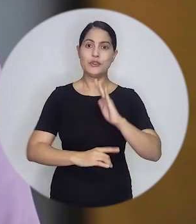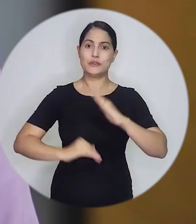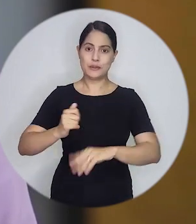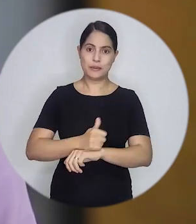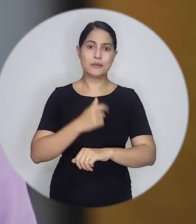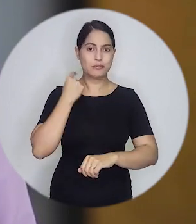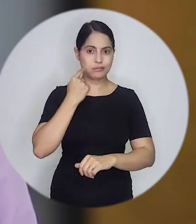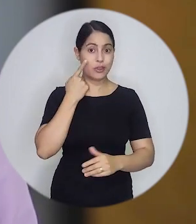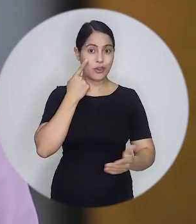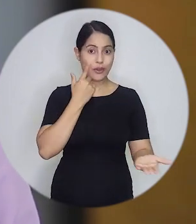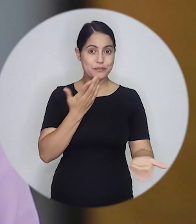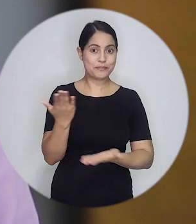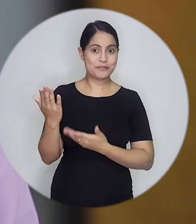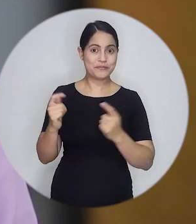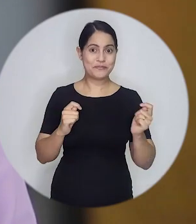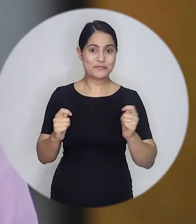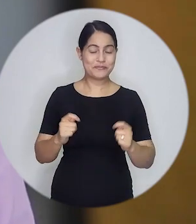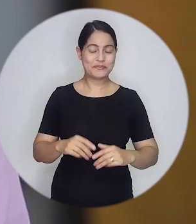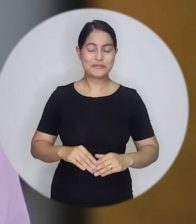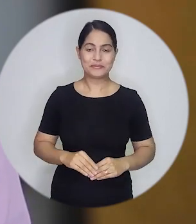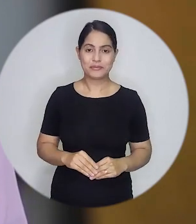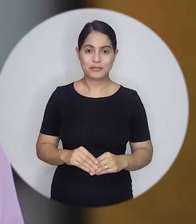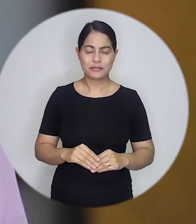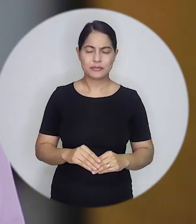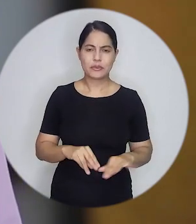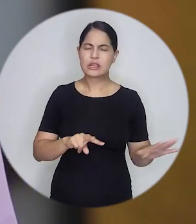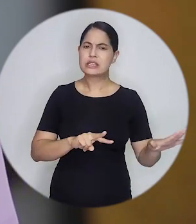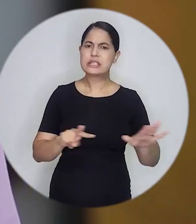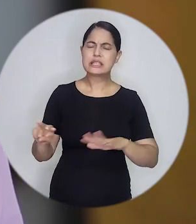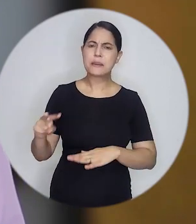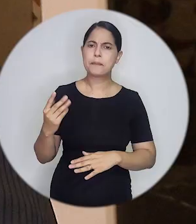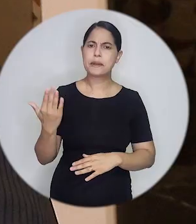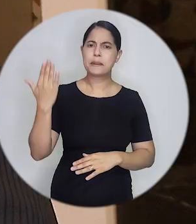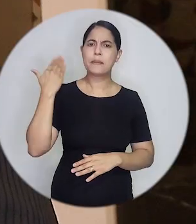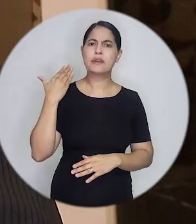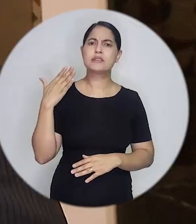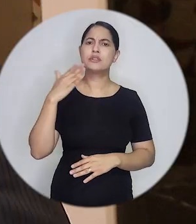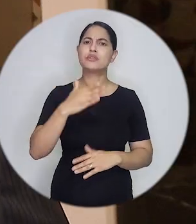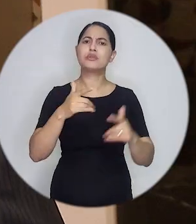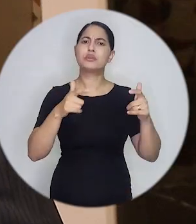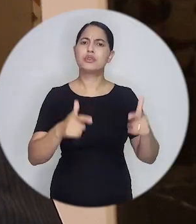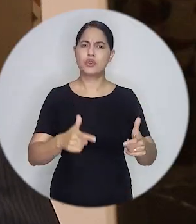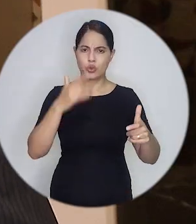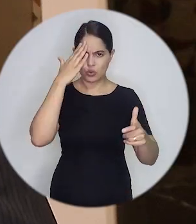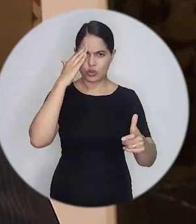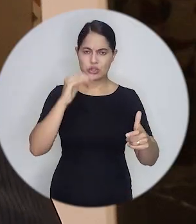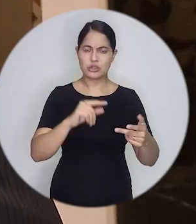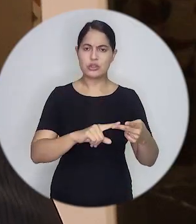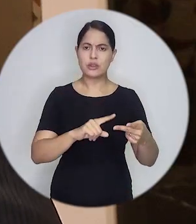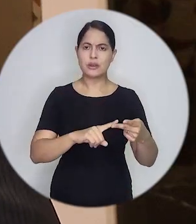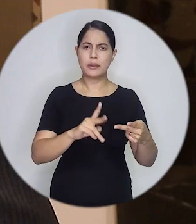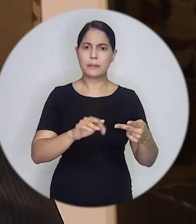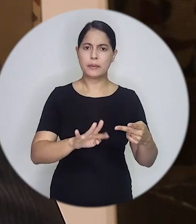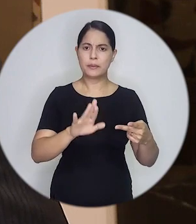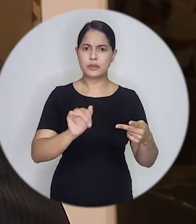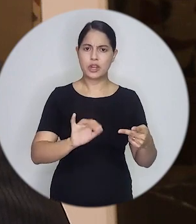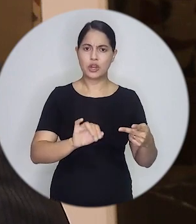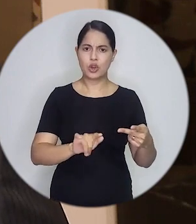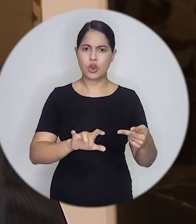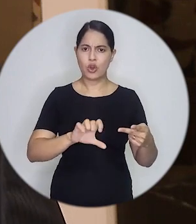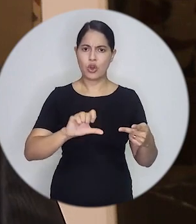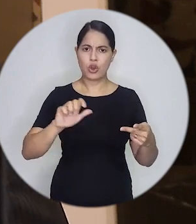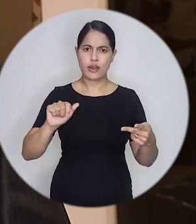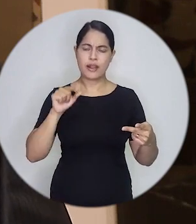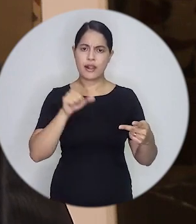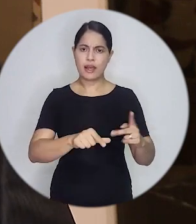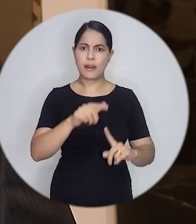e incentivando ações em prol dos direitos da carreira. Confira na entrevista. Estivemos semana passada em Curitiba e